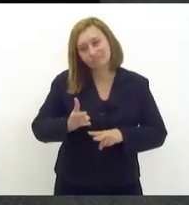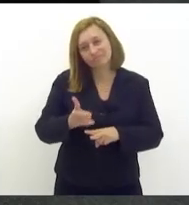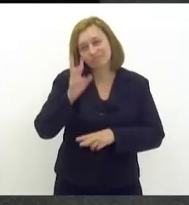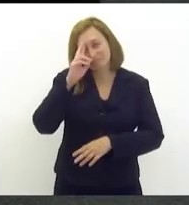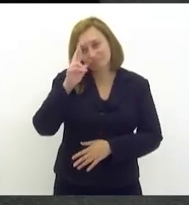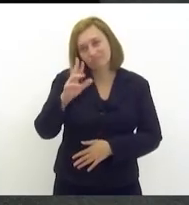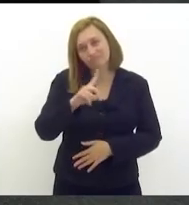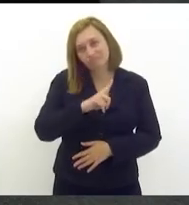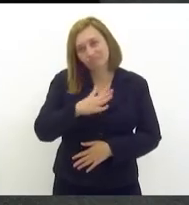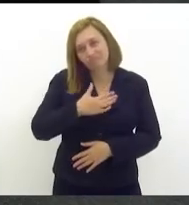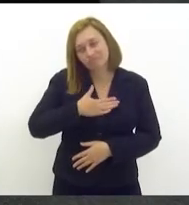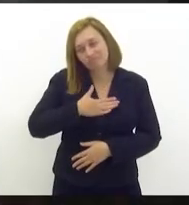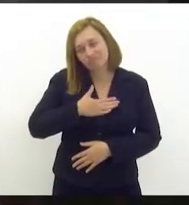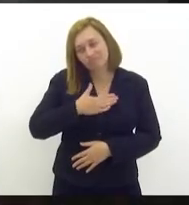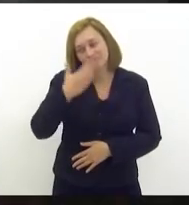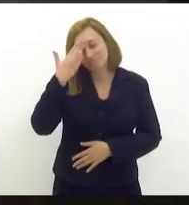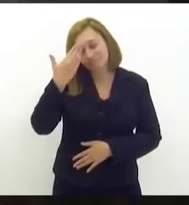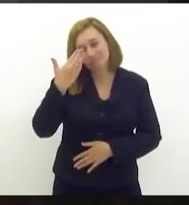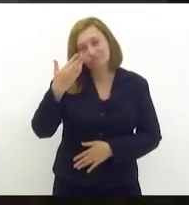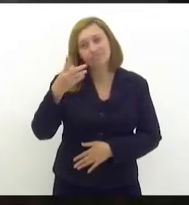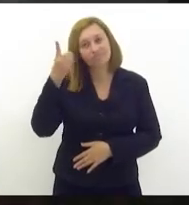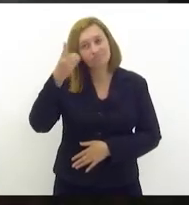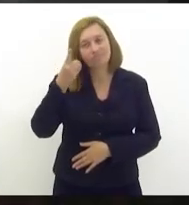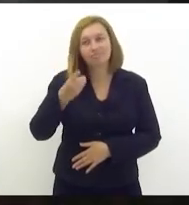vossa excelência tem comigo